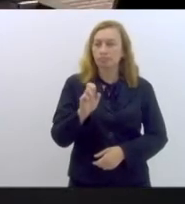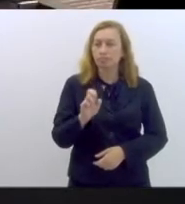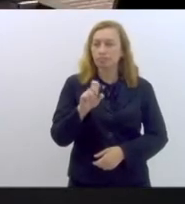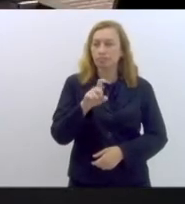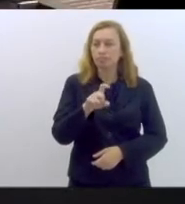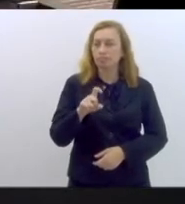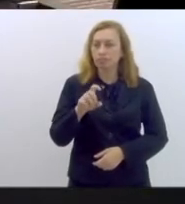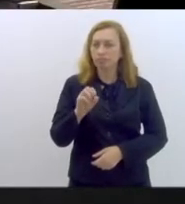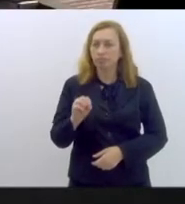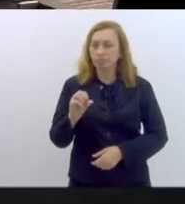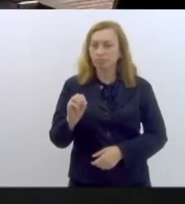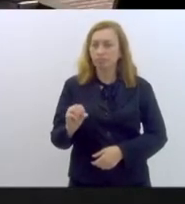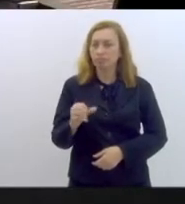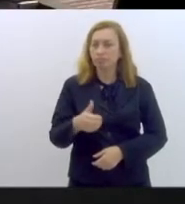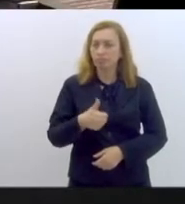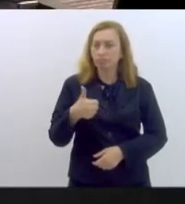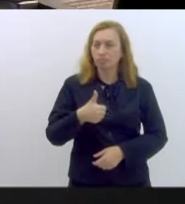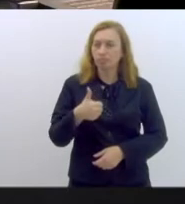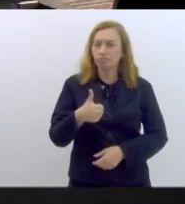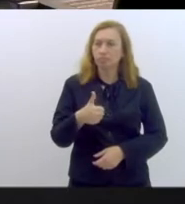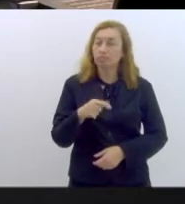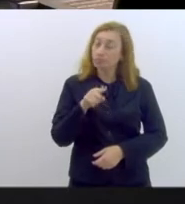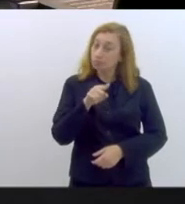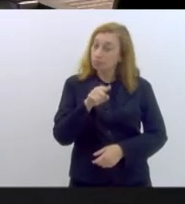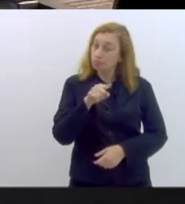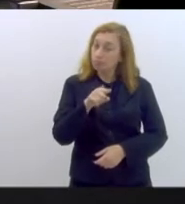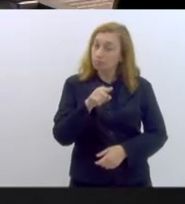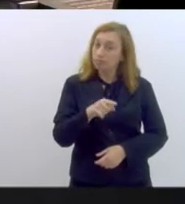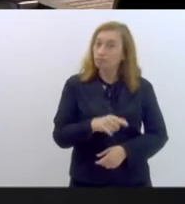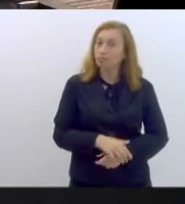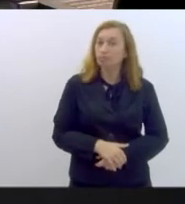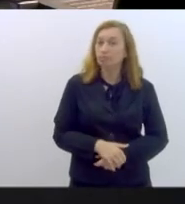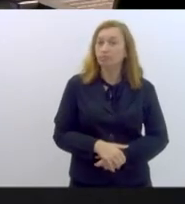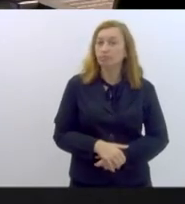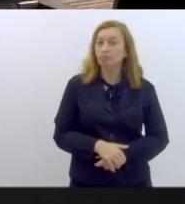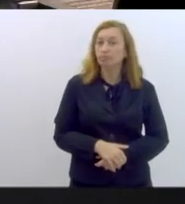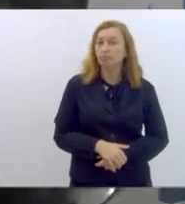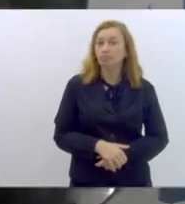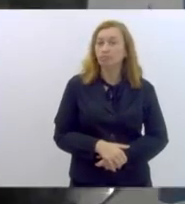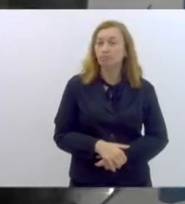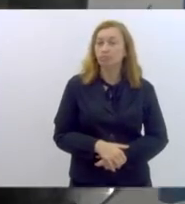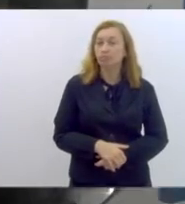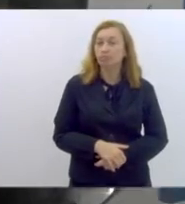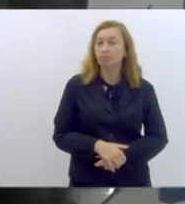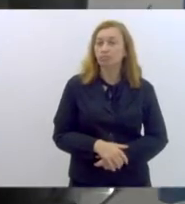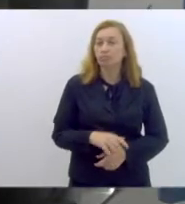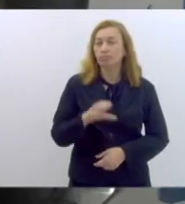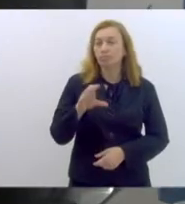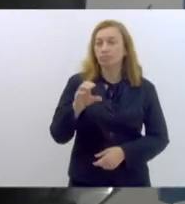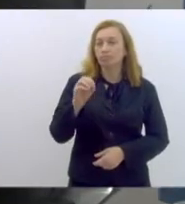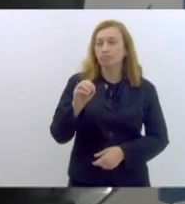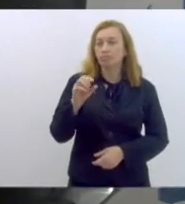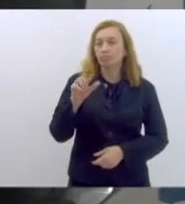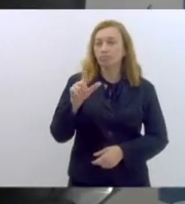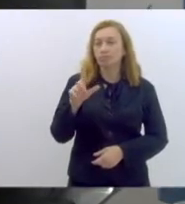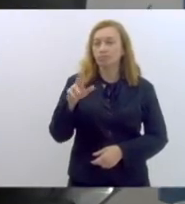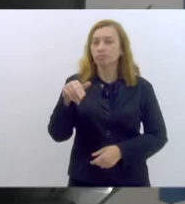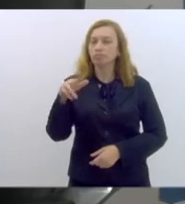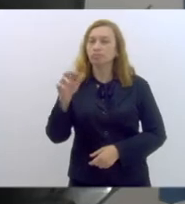Ele tem. É esse aqui, o anexo 1. Né? Ele tem a coluna.